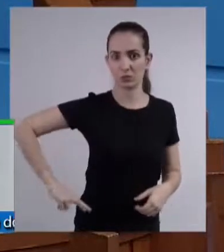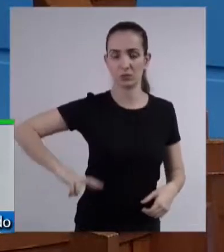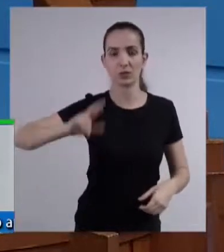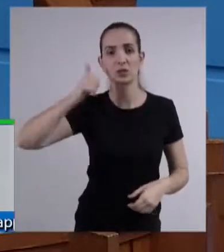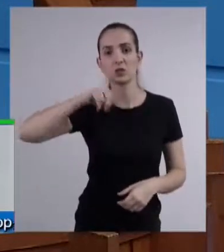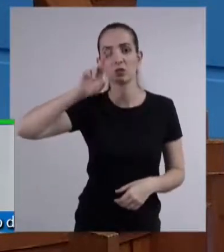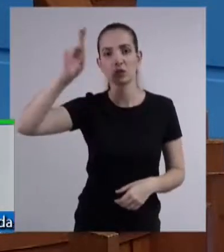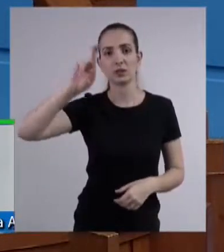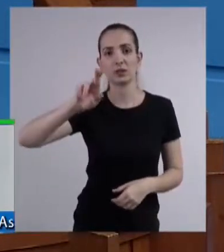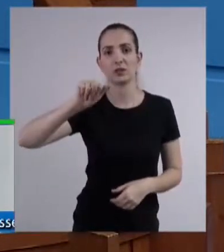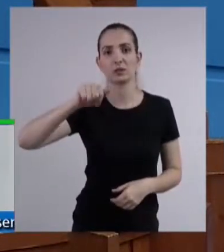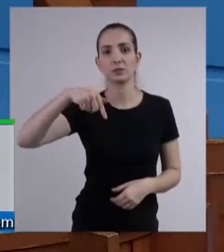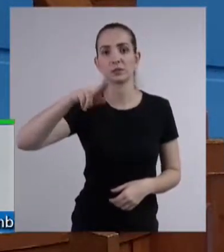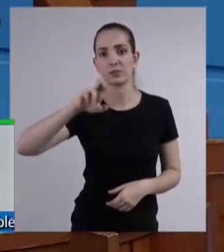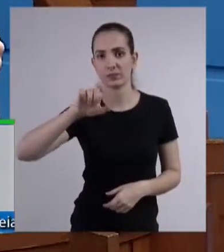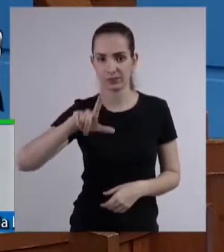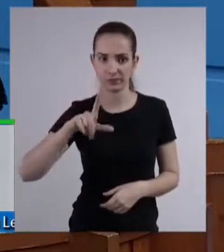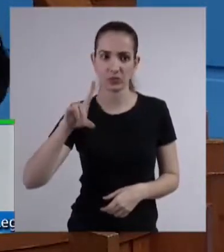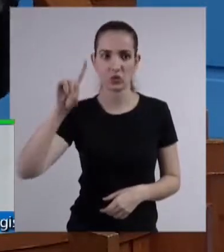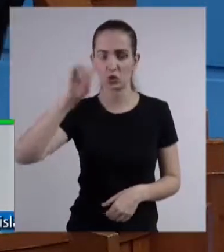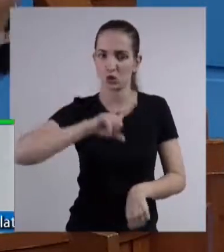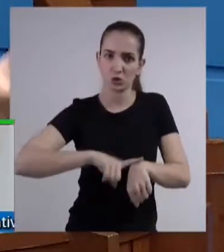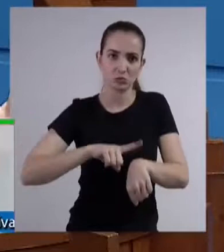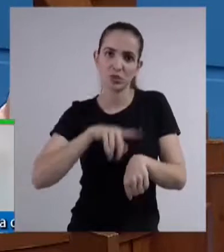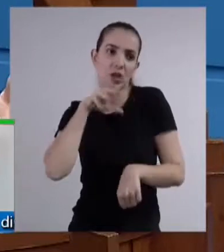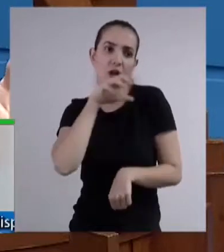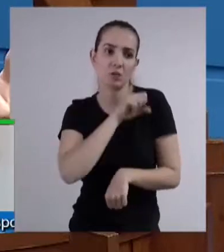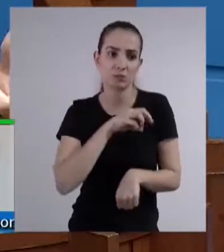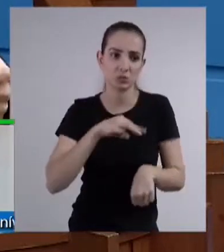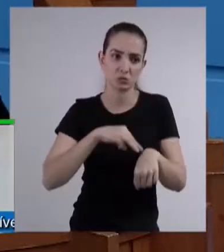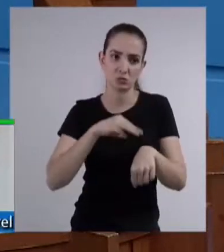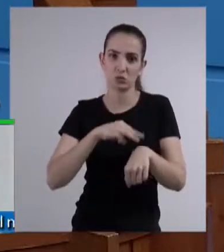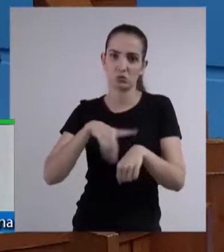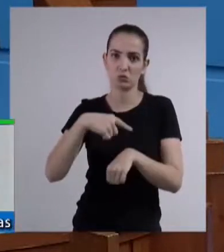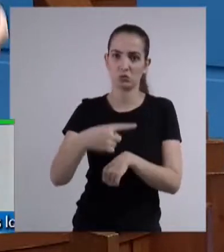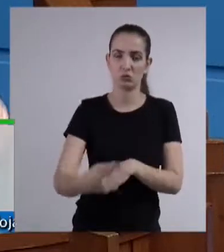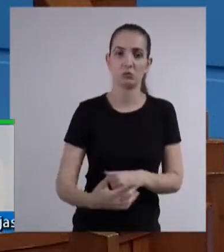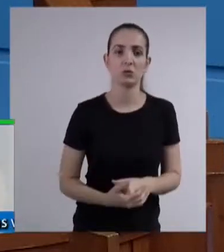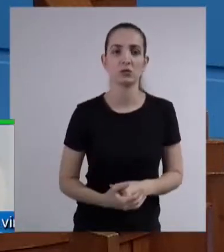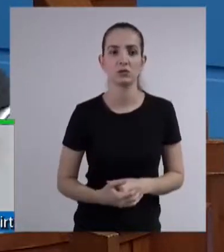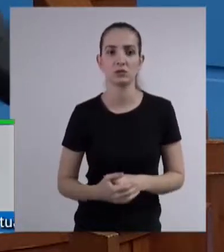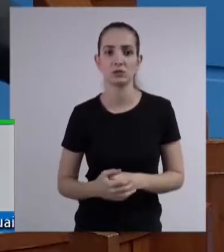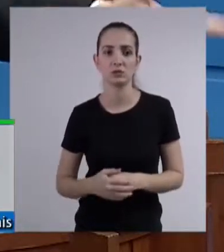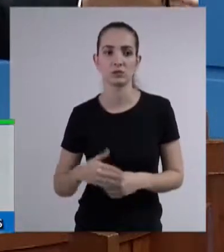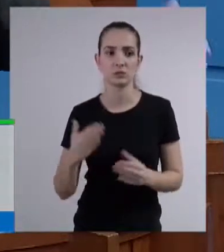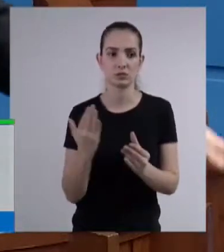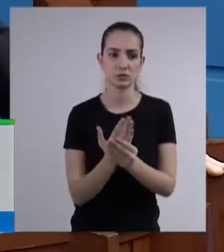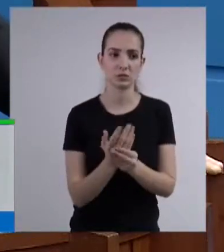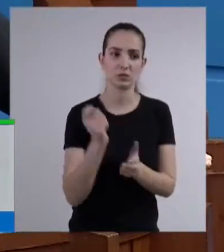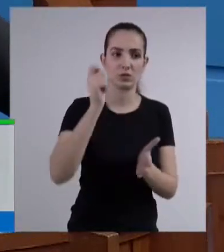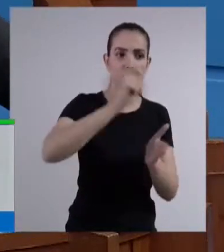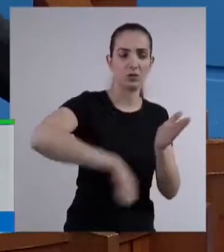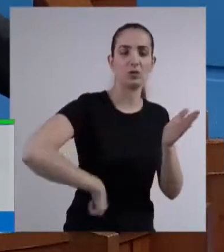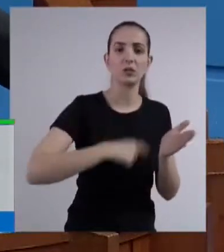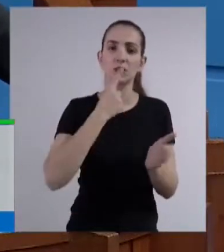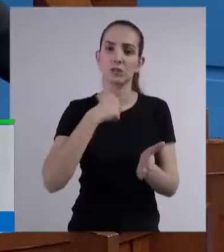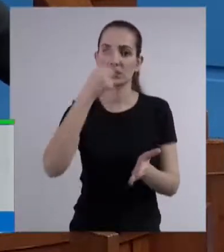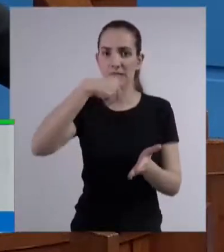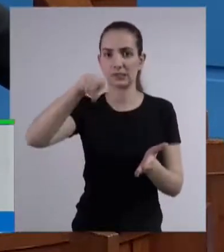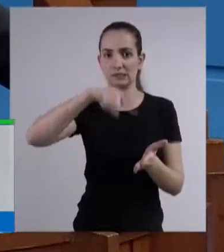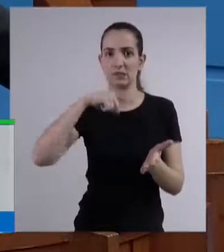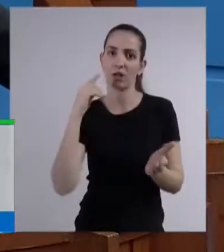dia, assim, questão de minutos depois, falou assim: eu vou entrar pedindo a impugnação dessa candidatura.